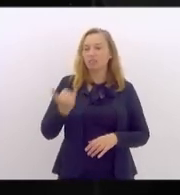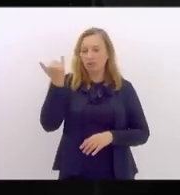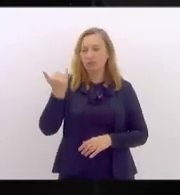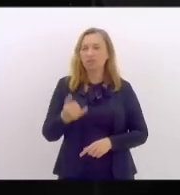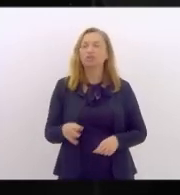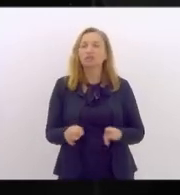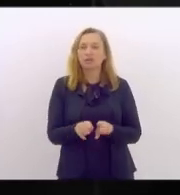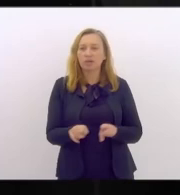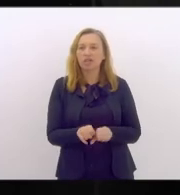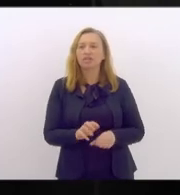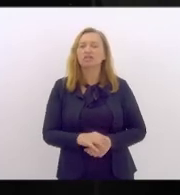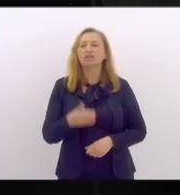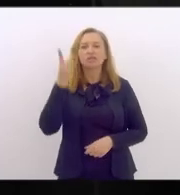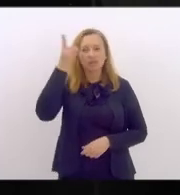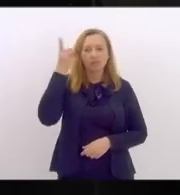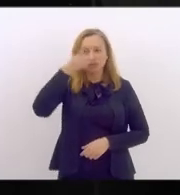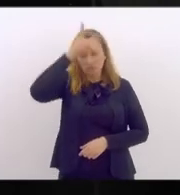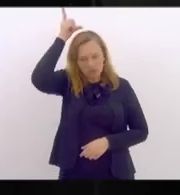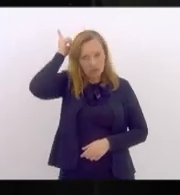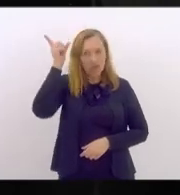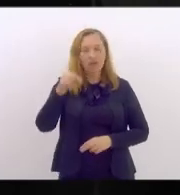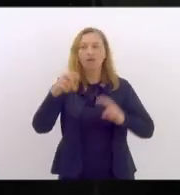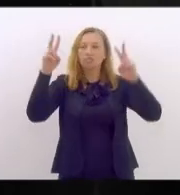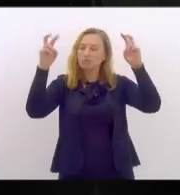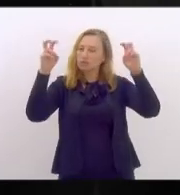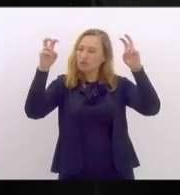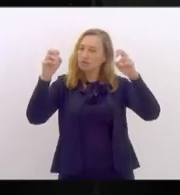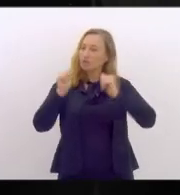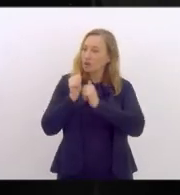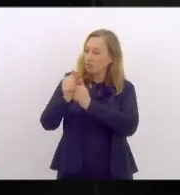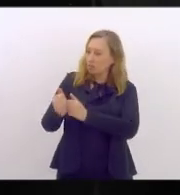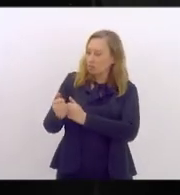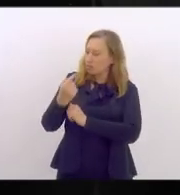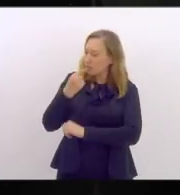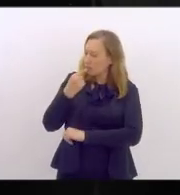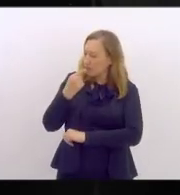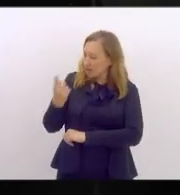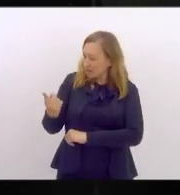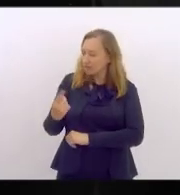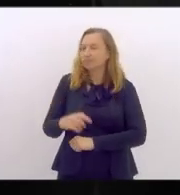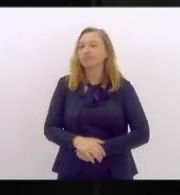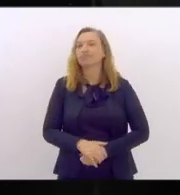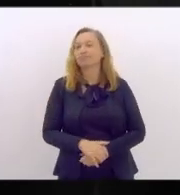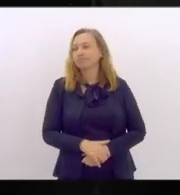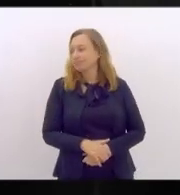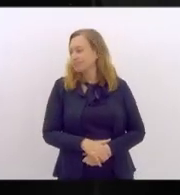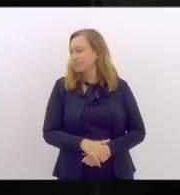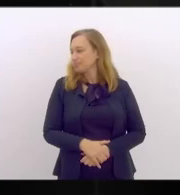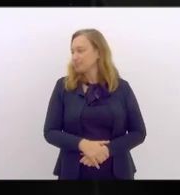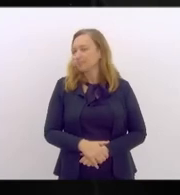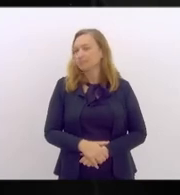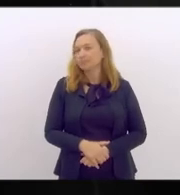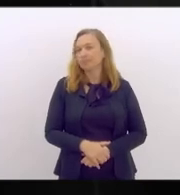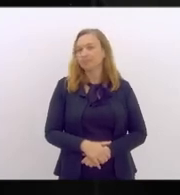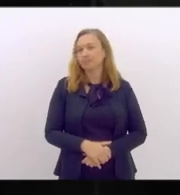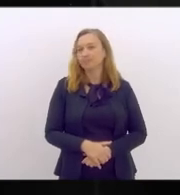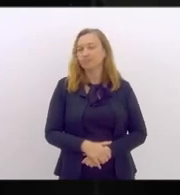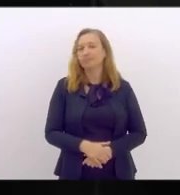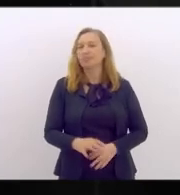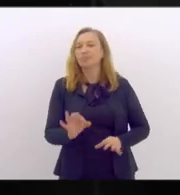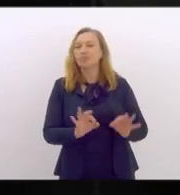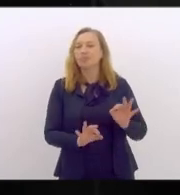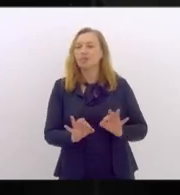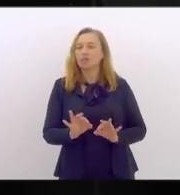muito importante também deputado Luís Paulista é um tema que você excelência acompanhou de perto que participou inclusive da Concepção do projeto